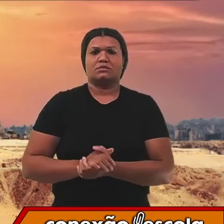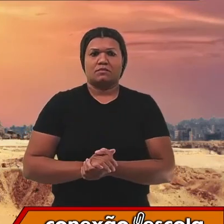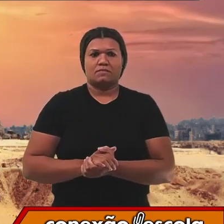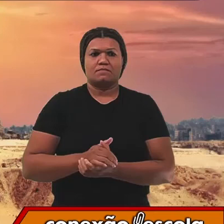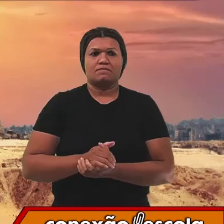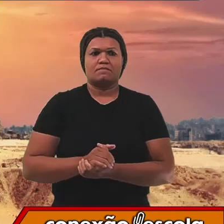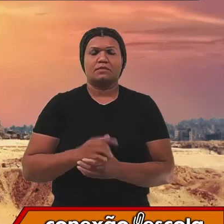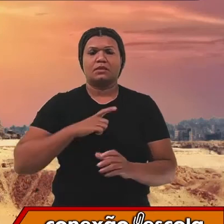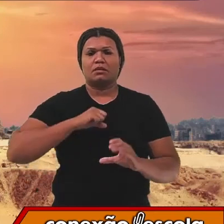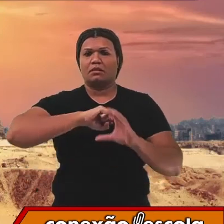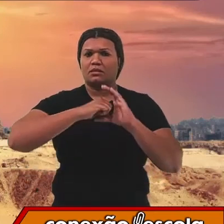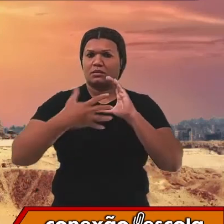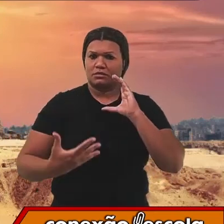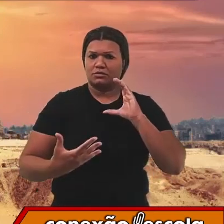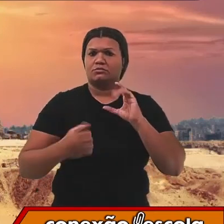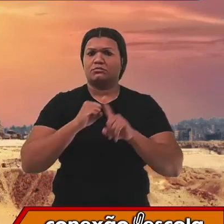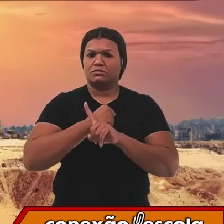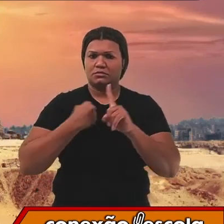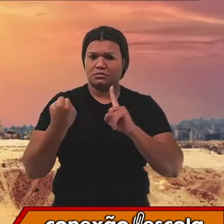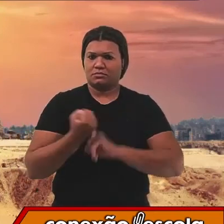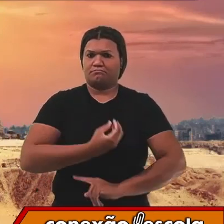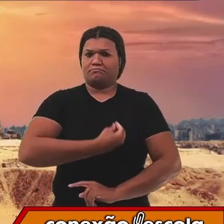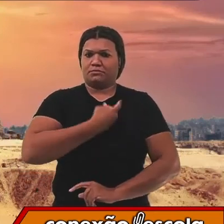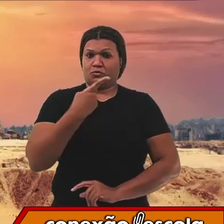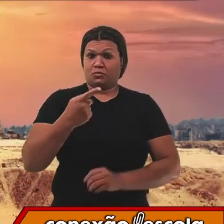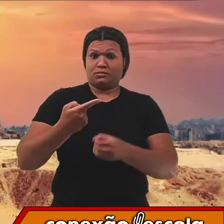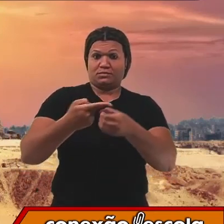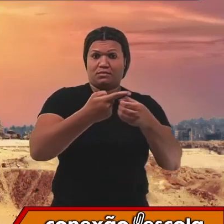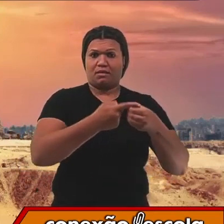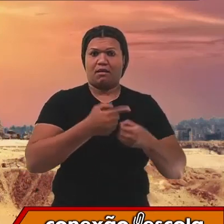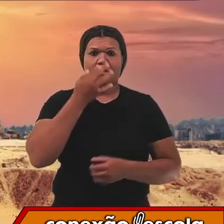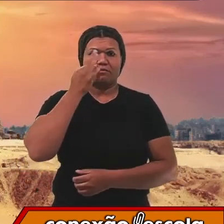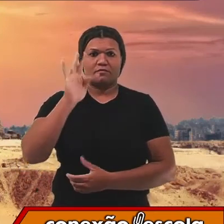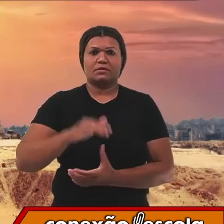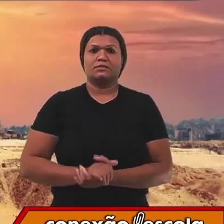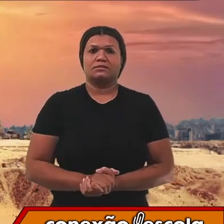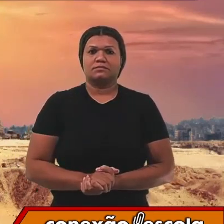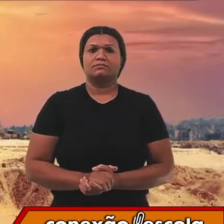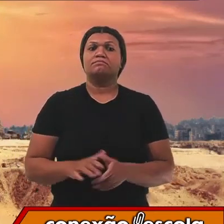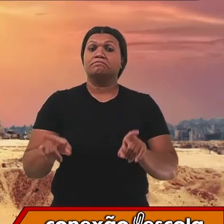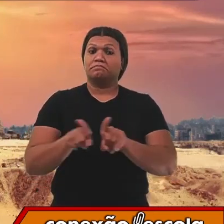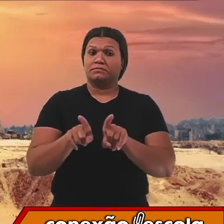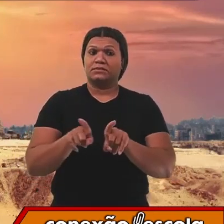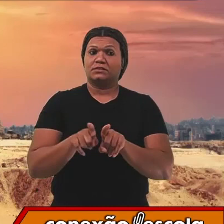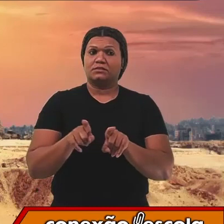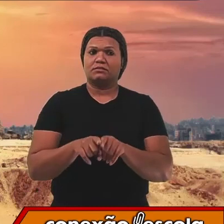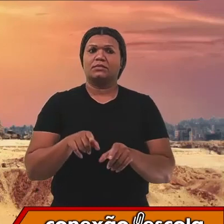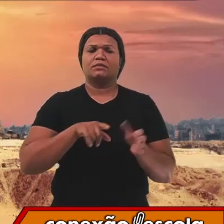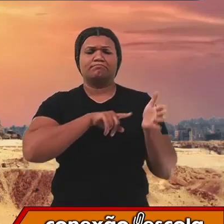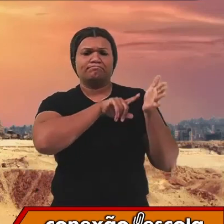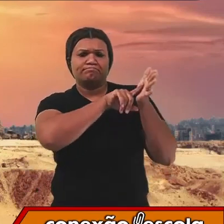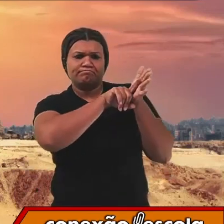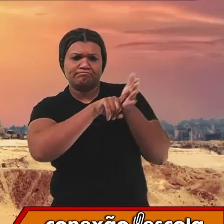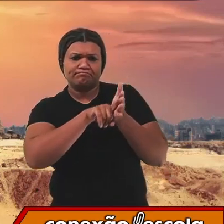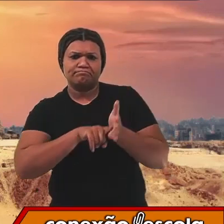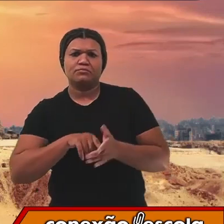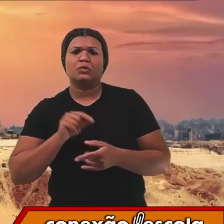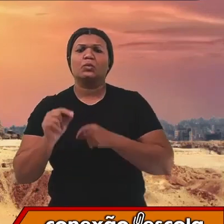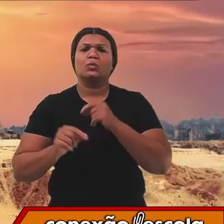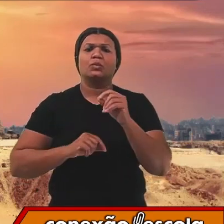sociais presentes até então na sociedade francesa. E também analisamos a